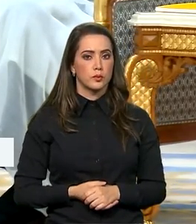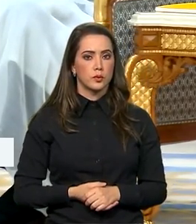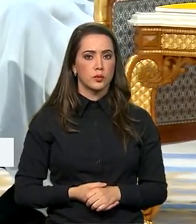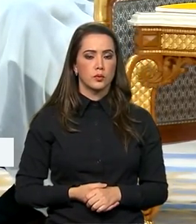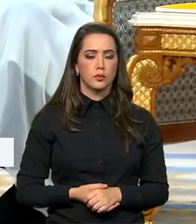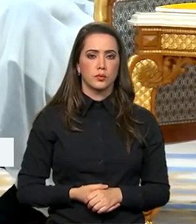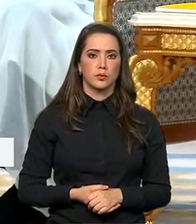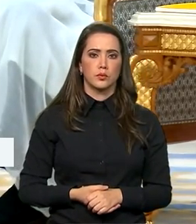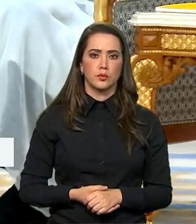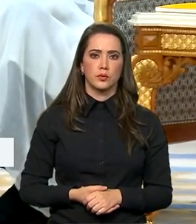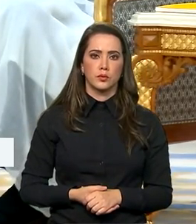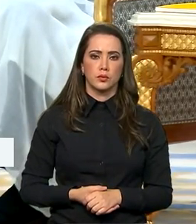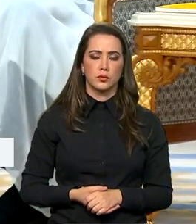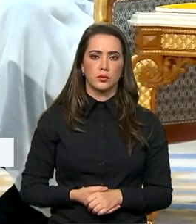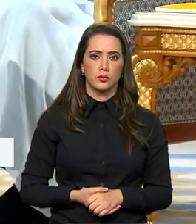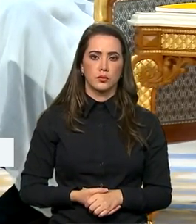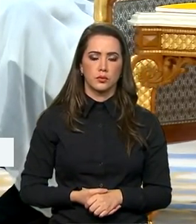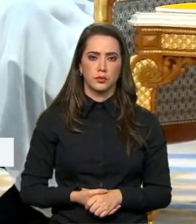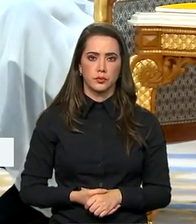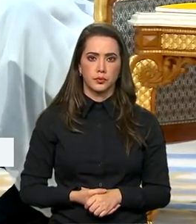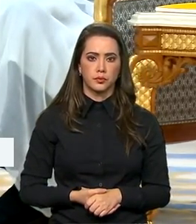coletivamente.